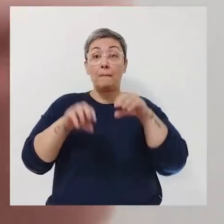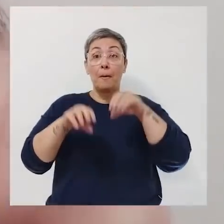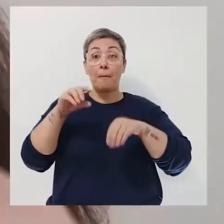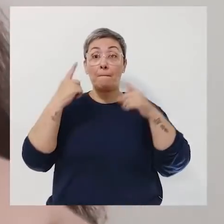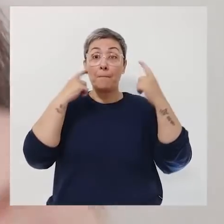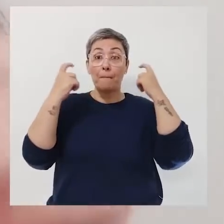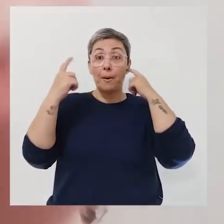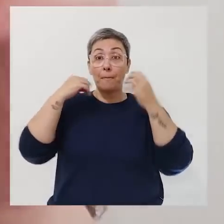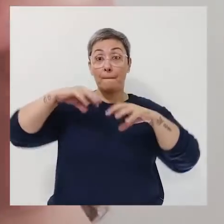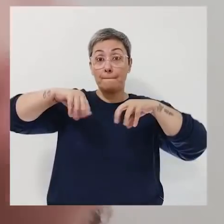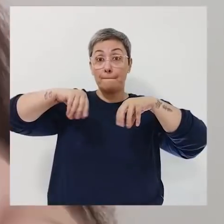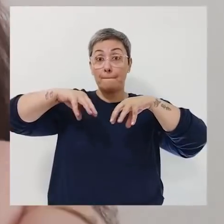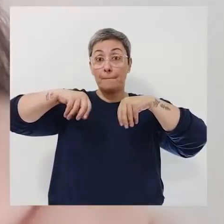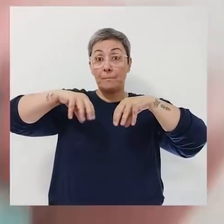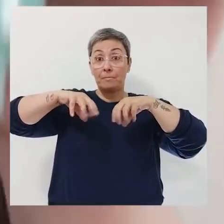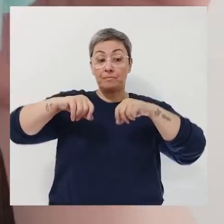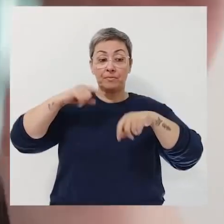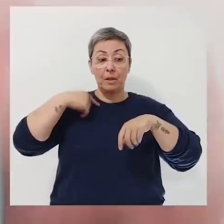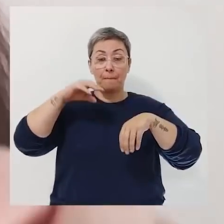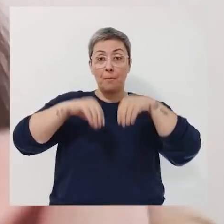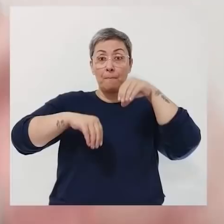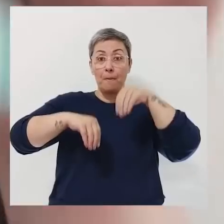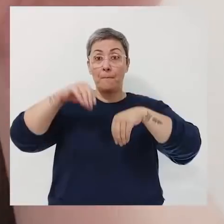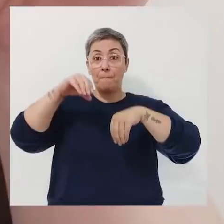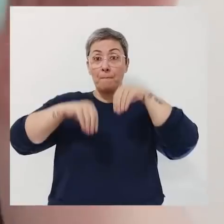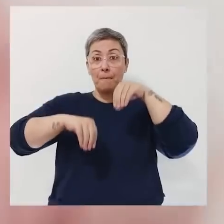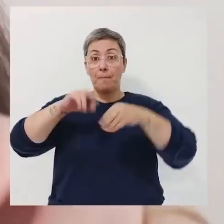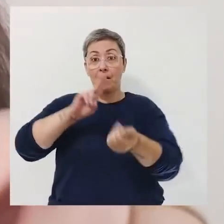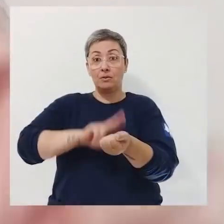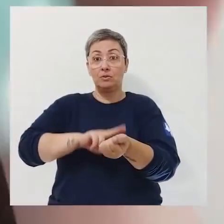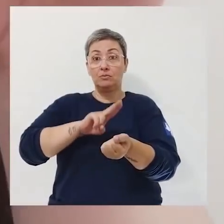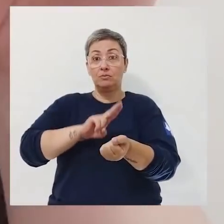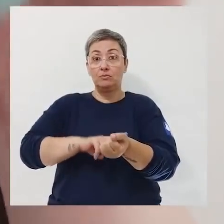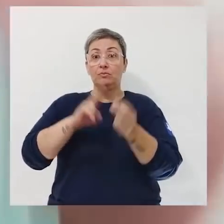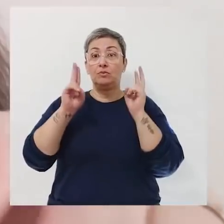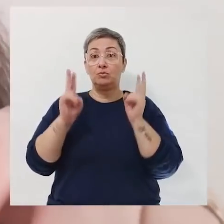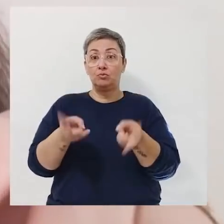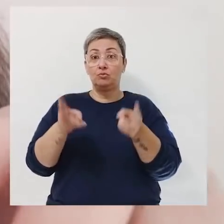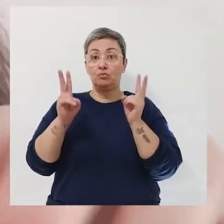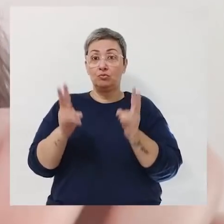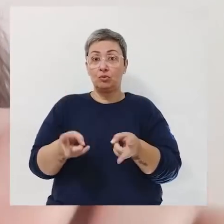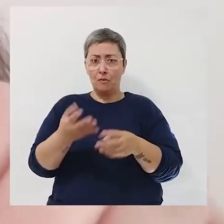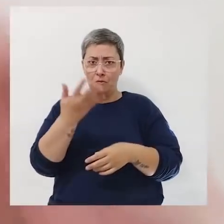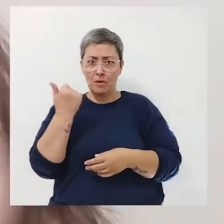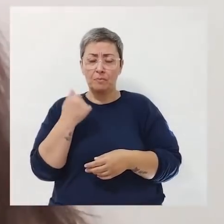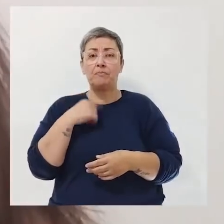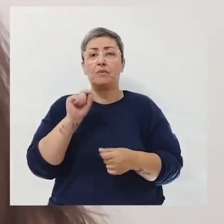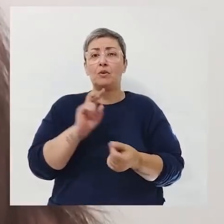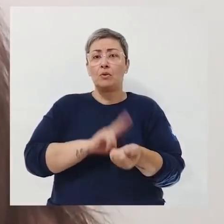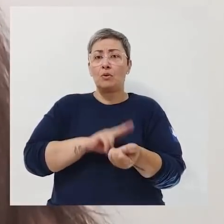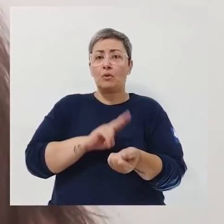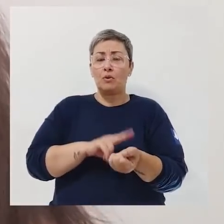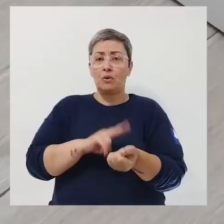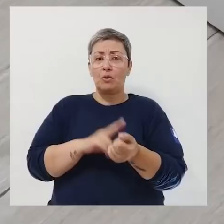de tampinhas, mas tem que ser no mesmo ritmo. Vamos lá? Eu vou mostrar